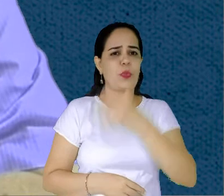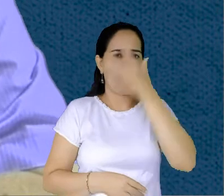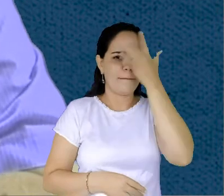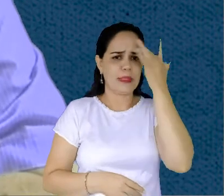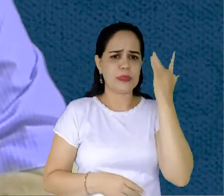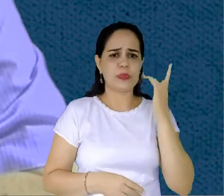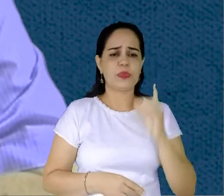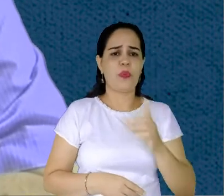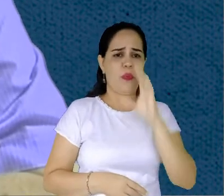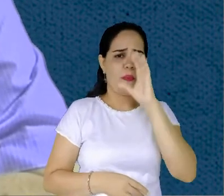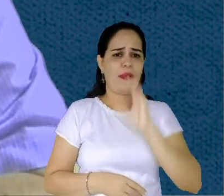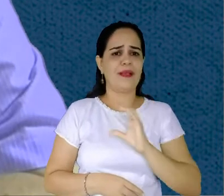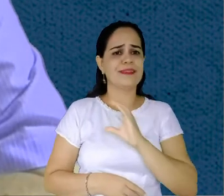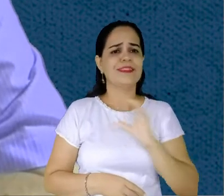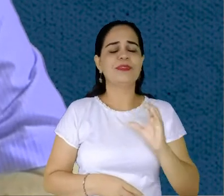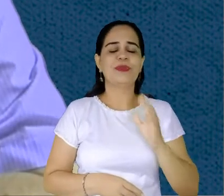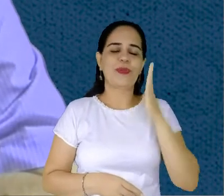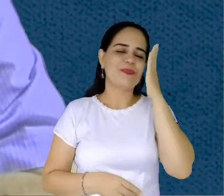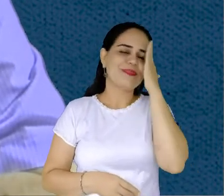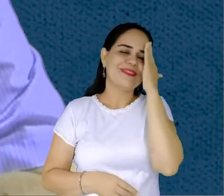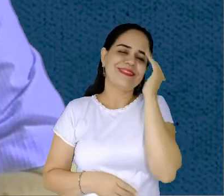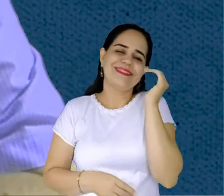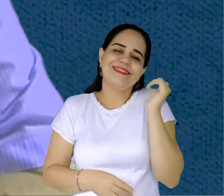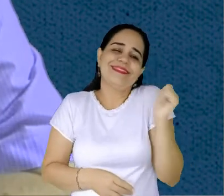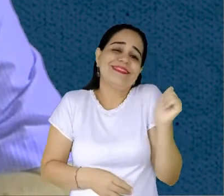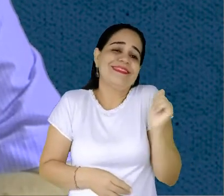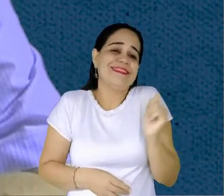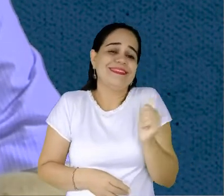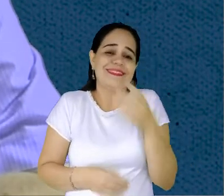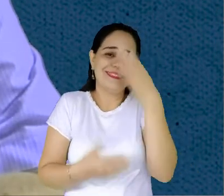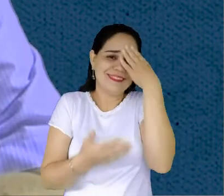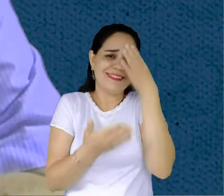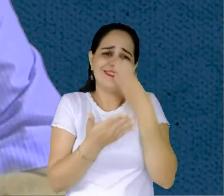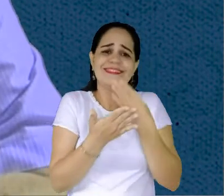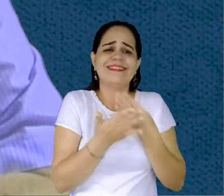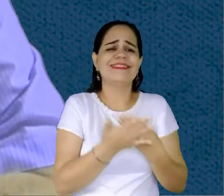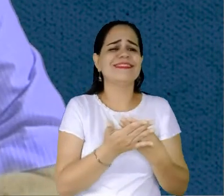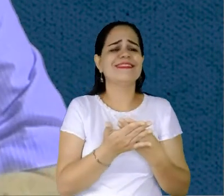para nós que somos cristãos, saber que